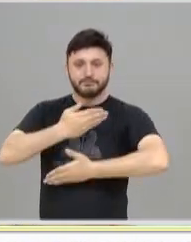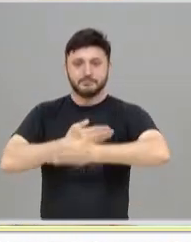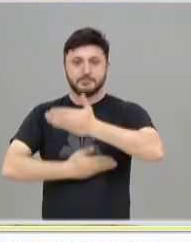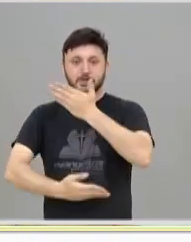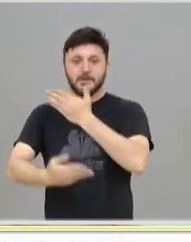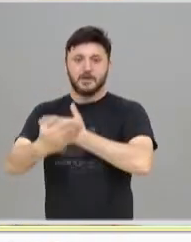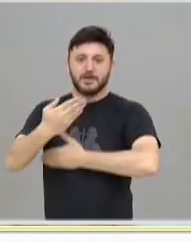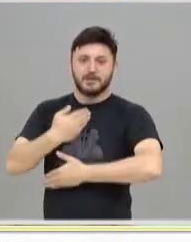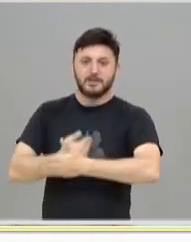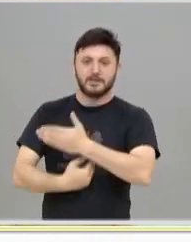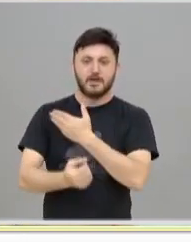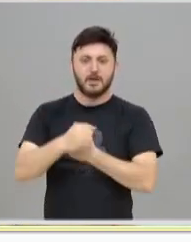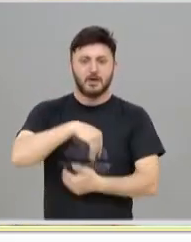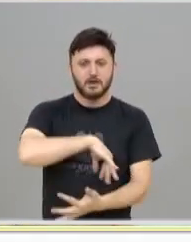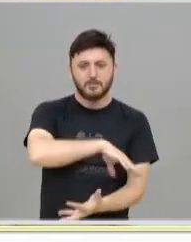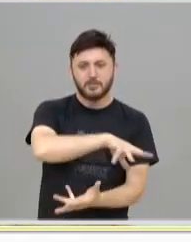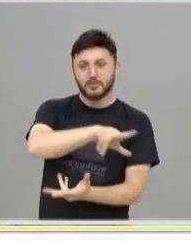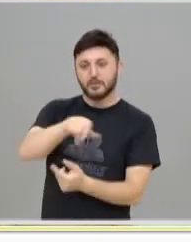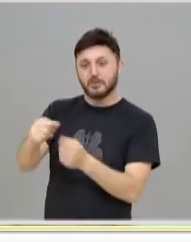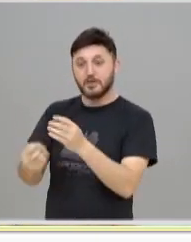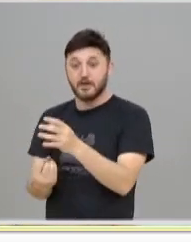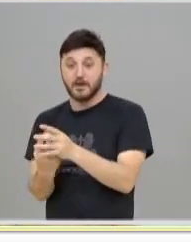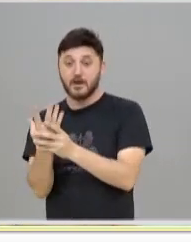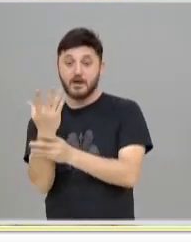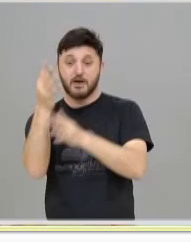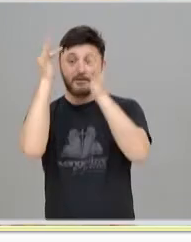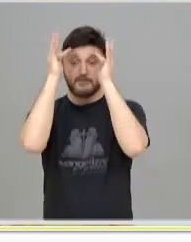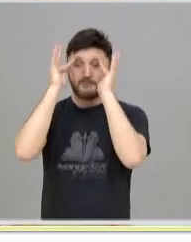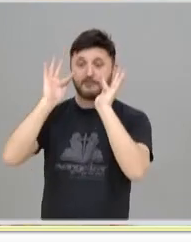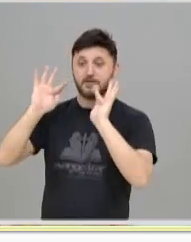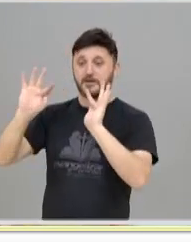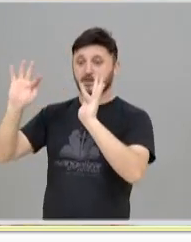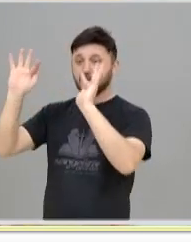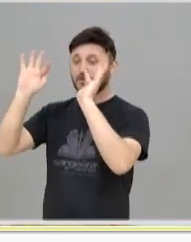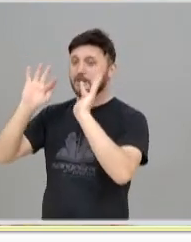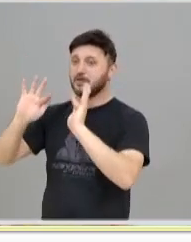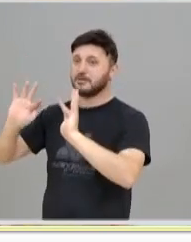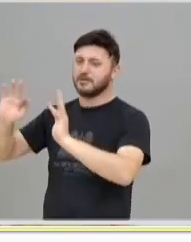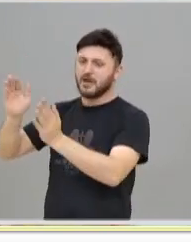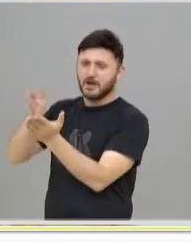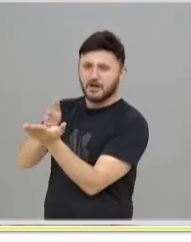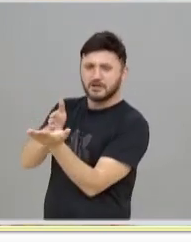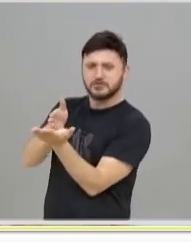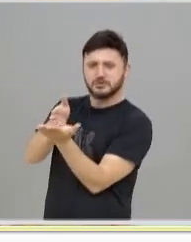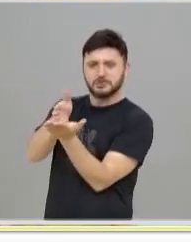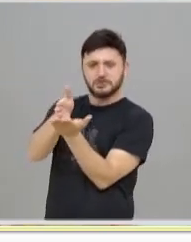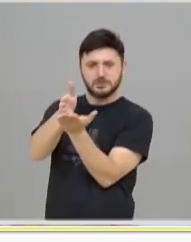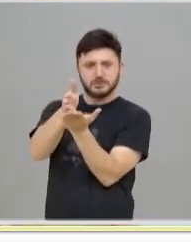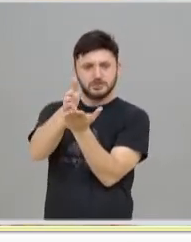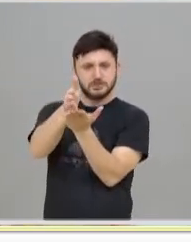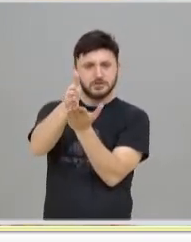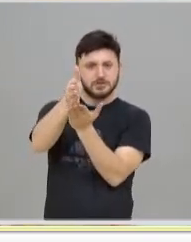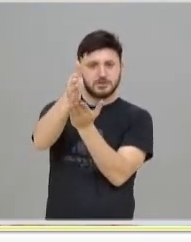abraçarão. Da terra brotará a fidelidade,